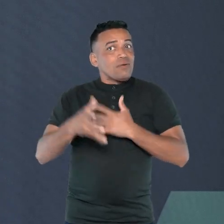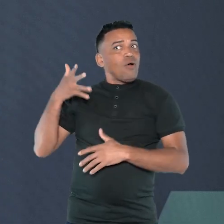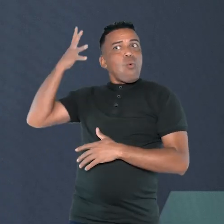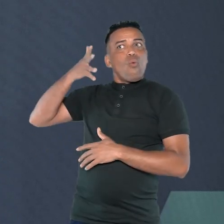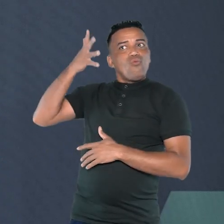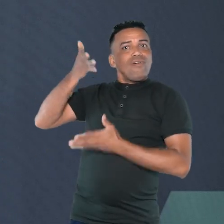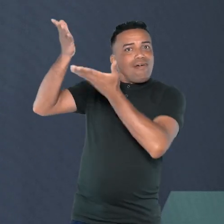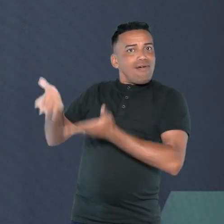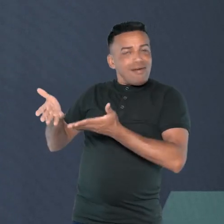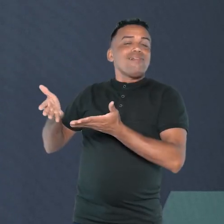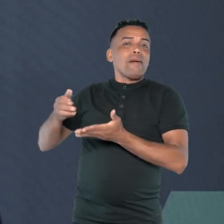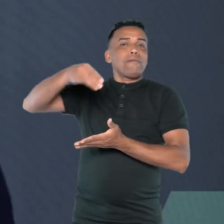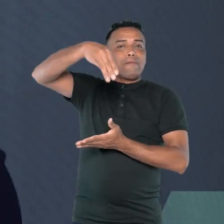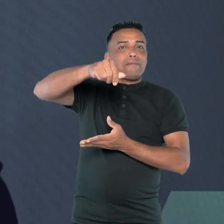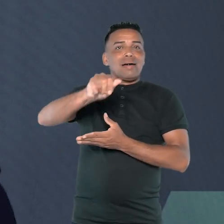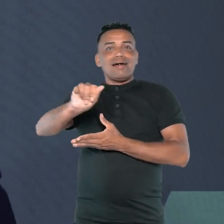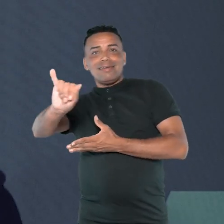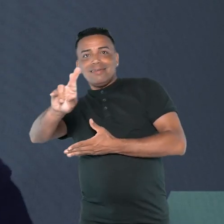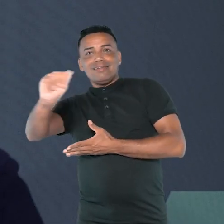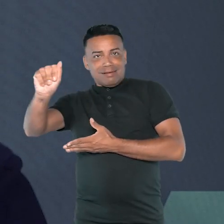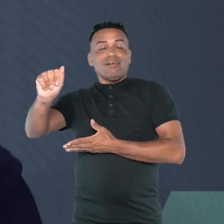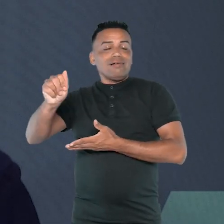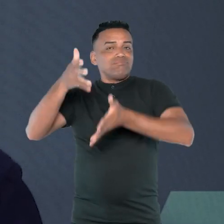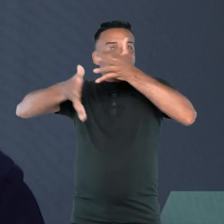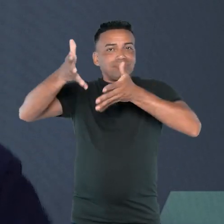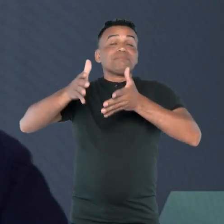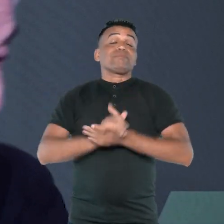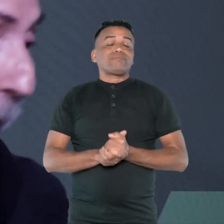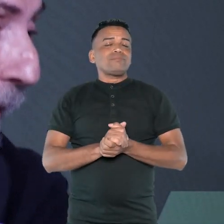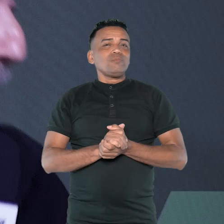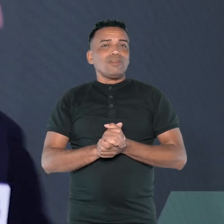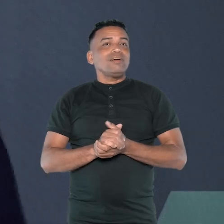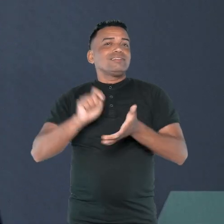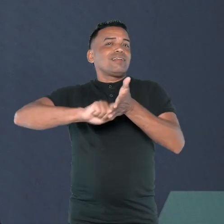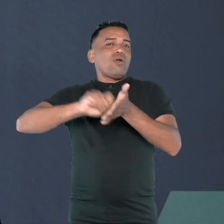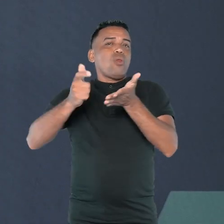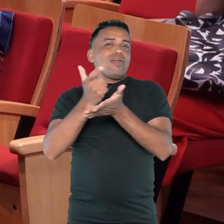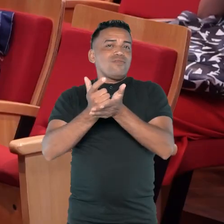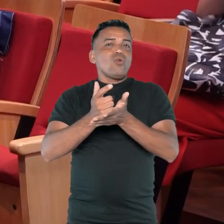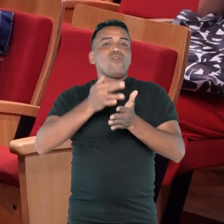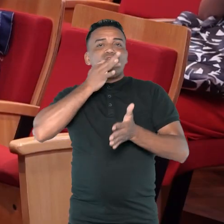a nossa autora de Freud e o casamento. Maíra, por favor.